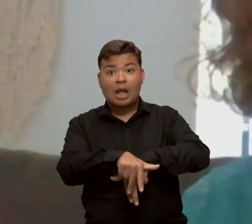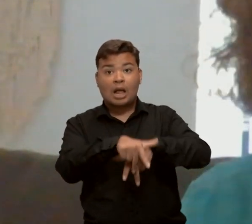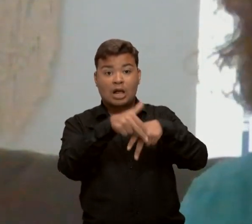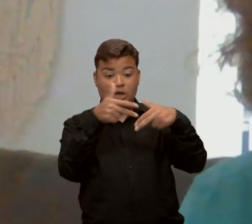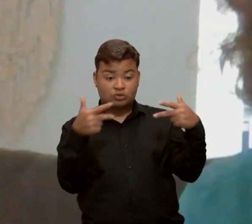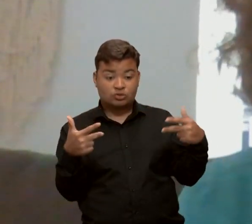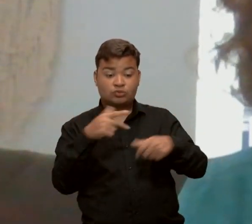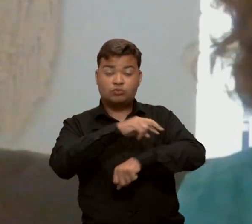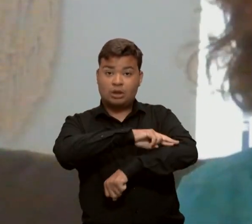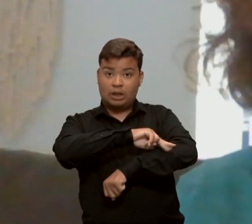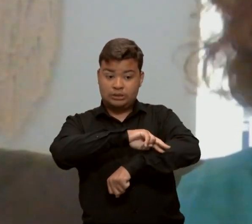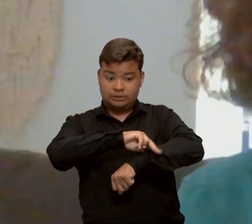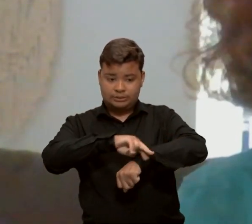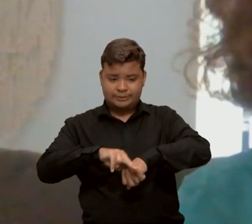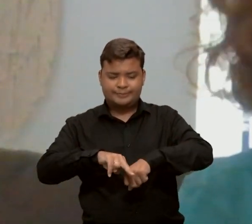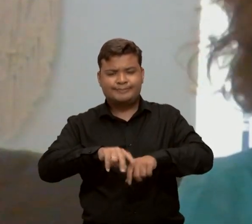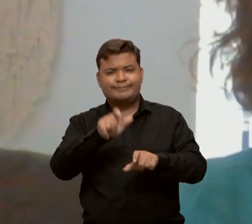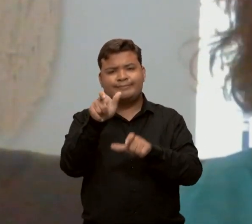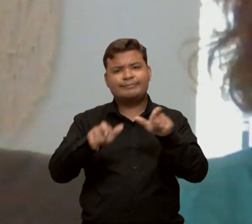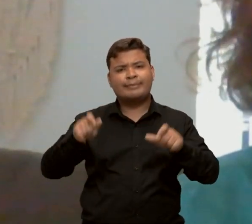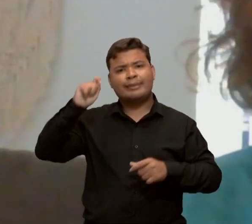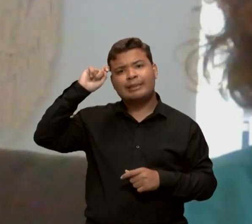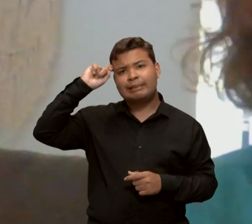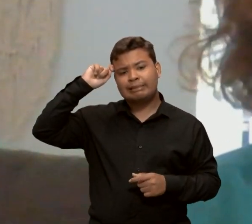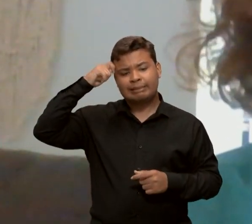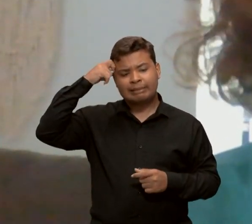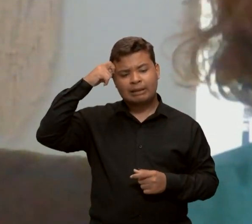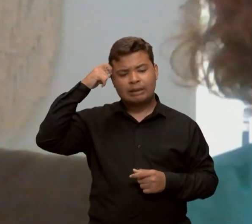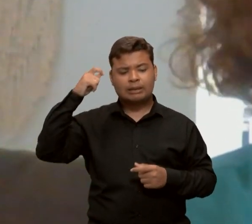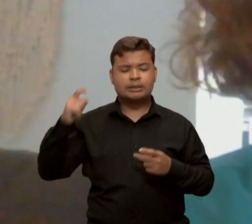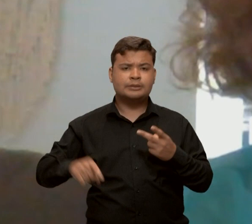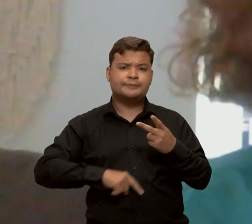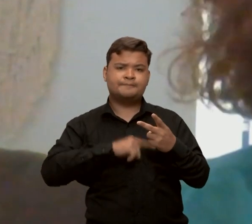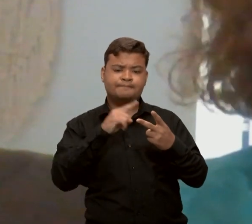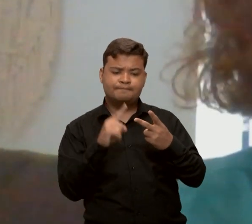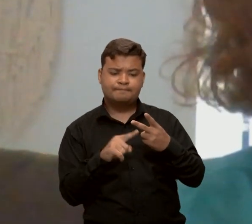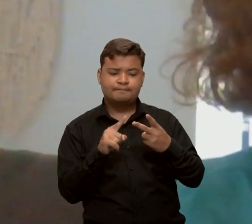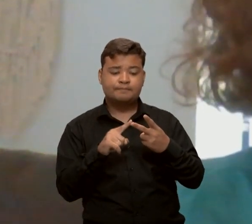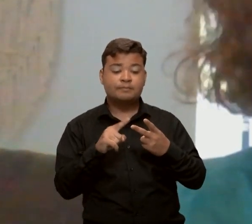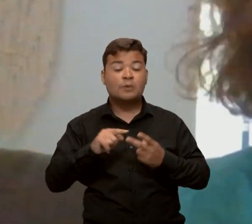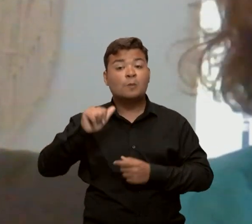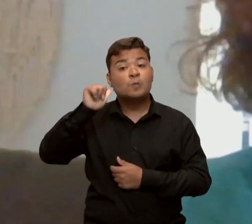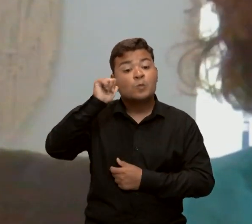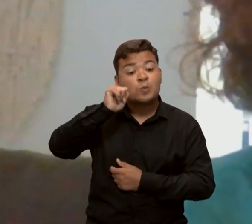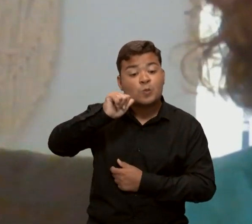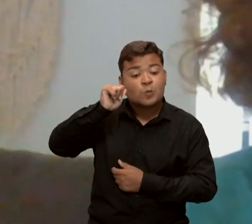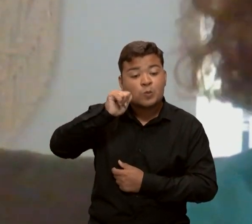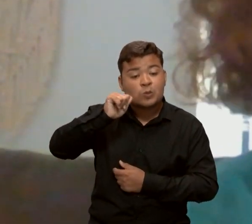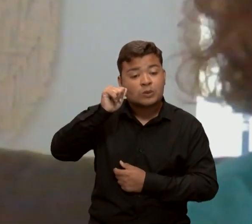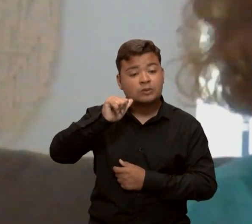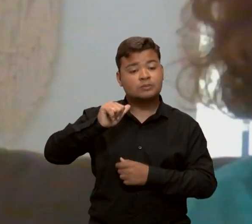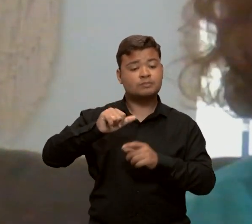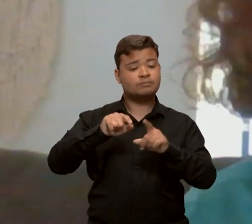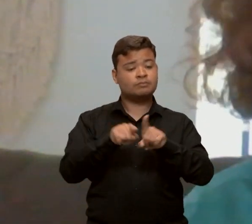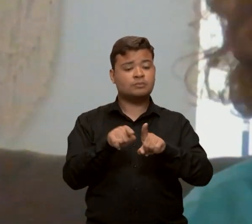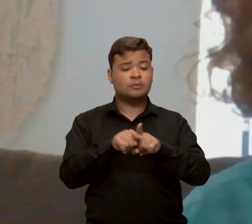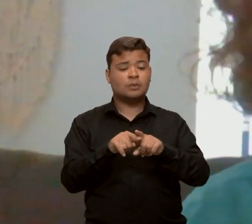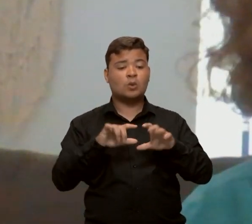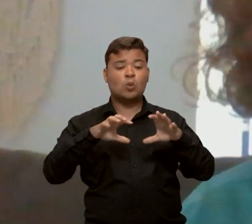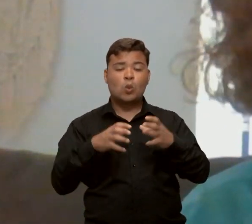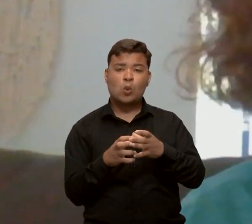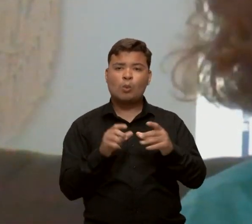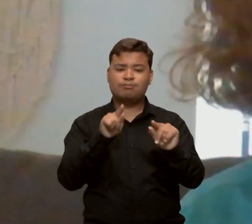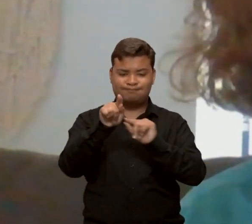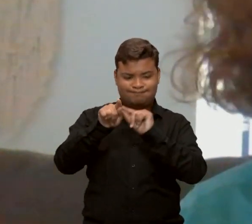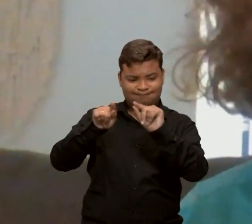étnico-racial, né, das pessoas negras, das pessoas, das mulheres, né, e outros grupos que